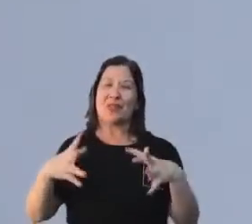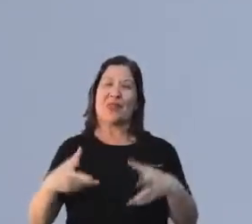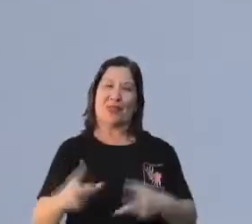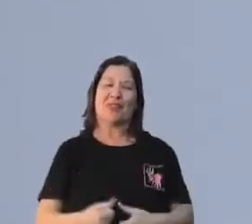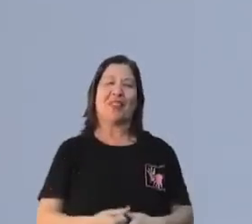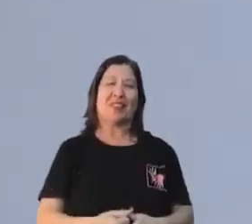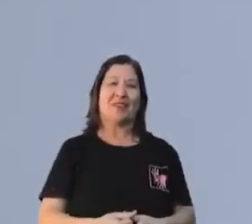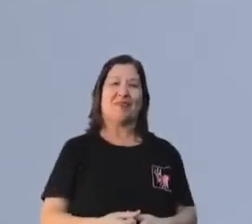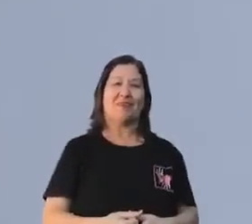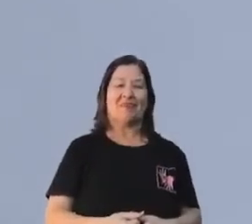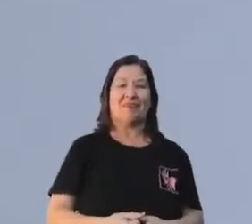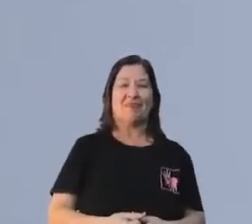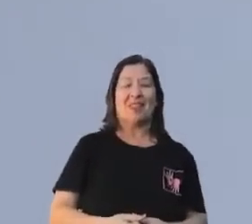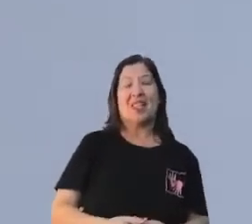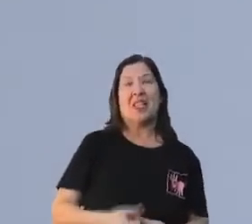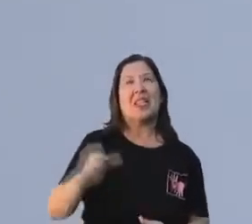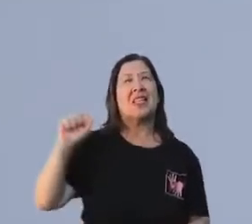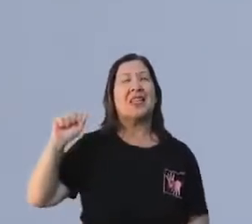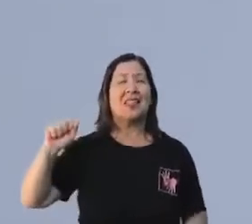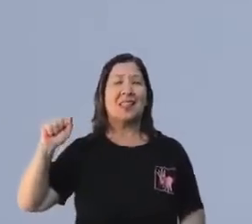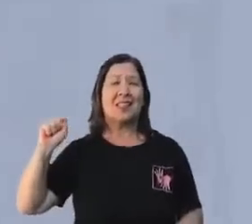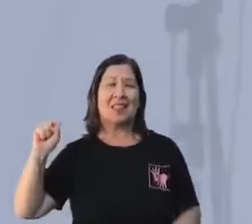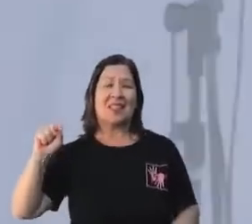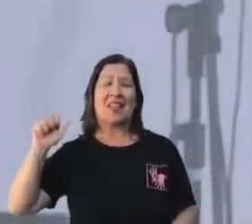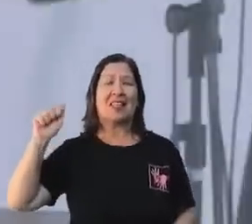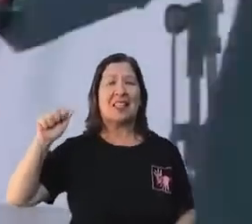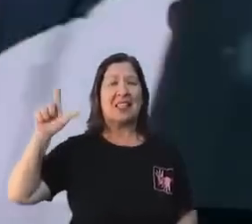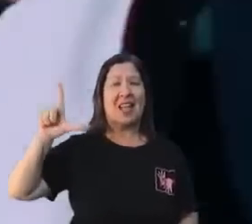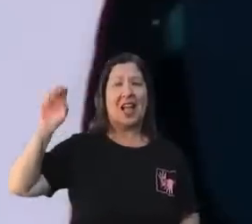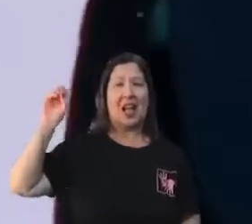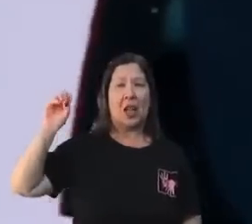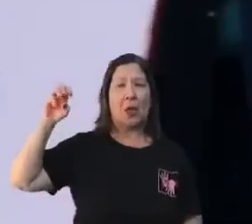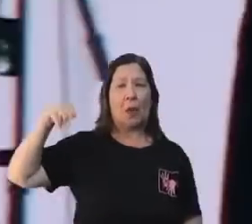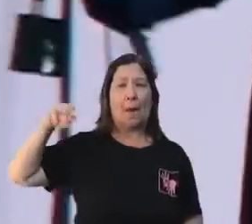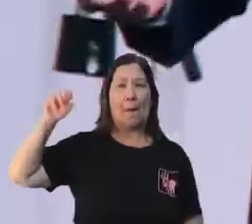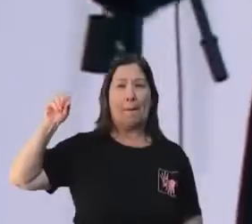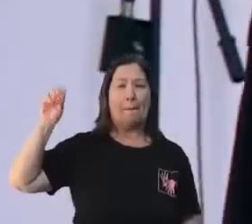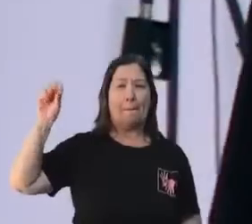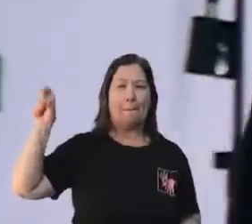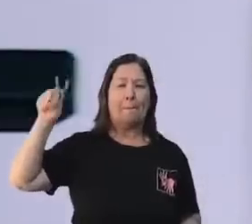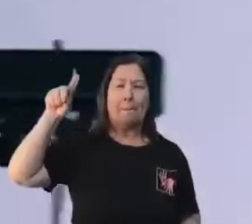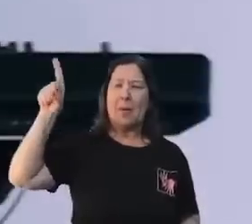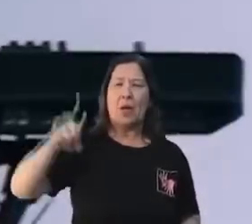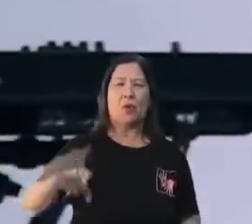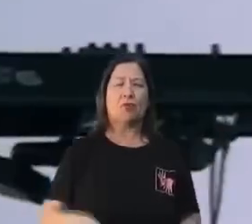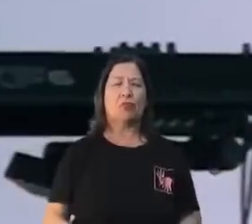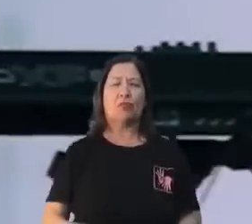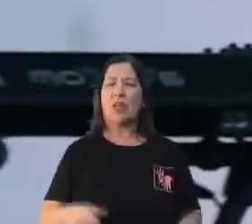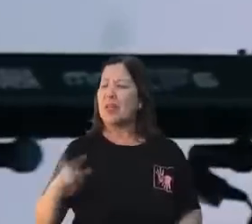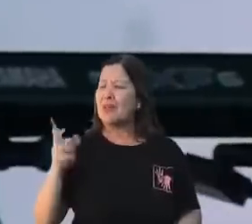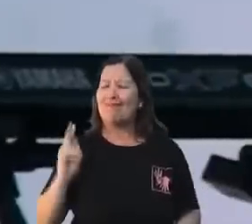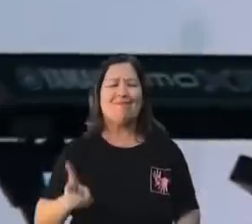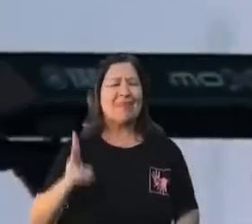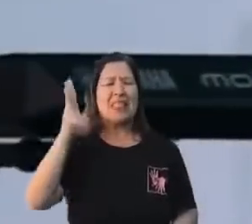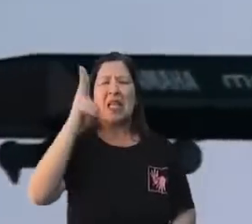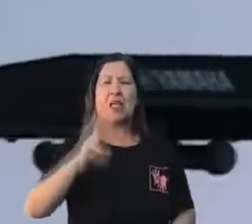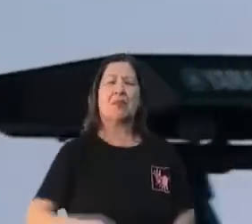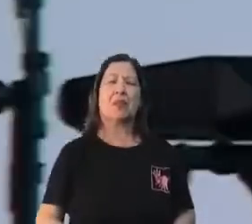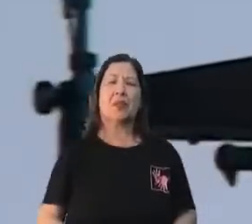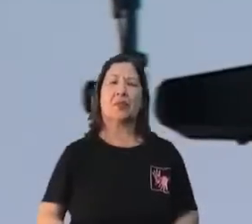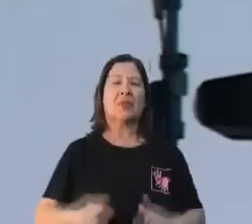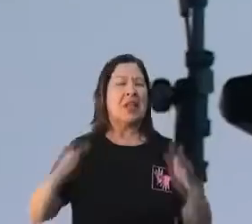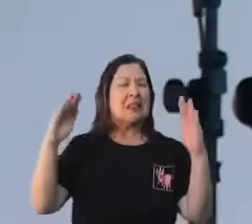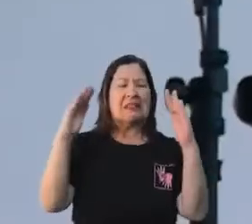jardins, açudes, muito e muito, tudo no plural, tudo superlativo, para mim, para mim, para mim, para